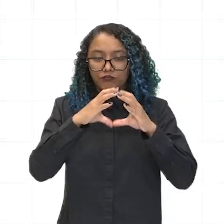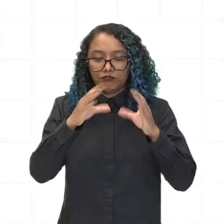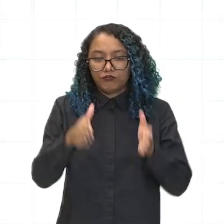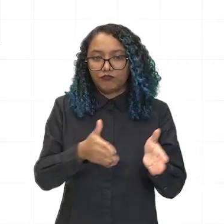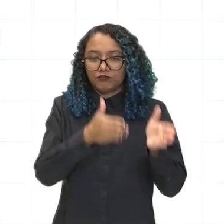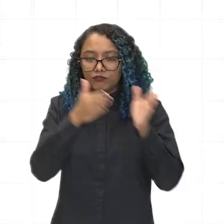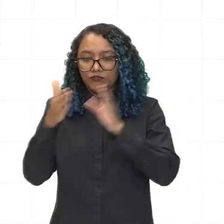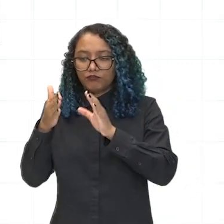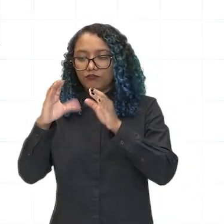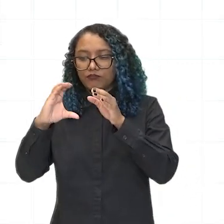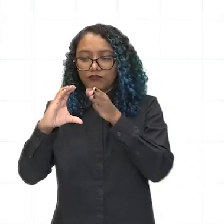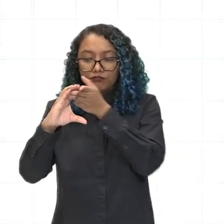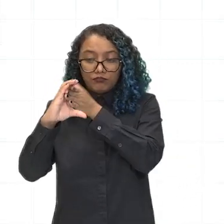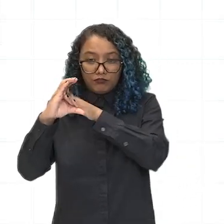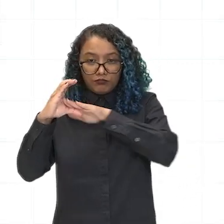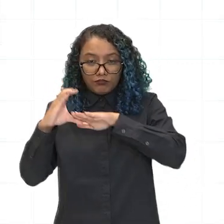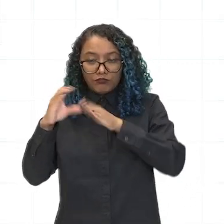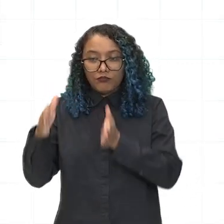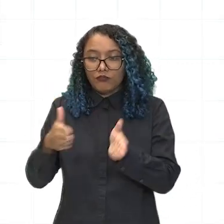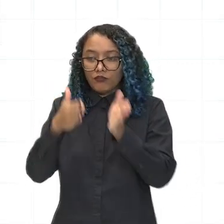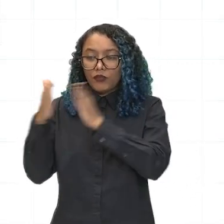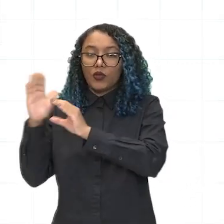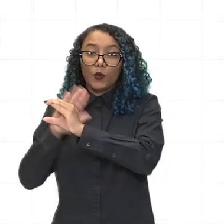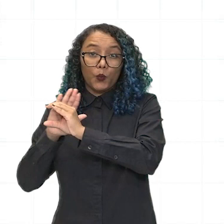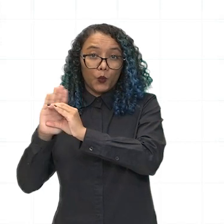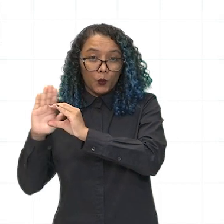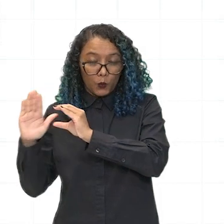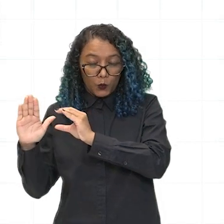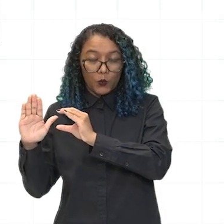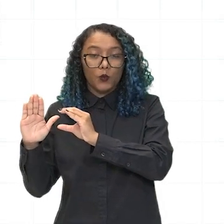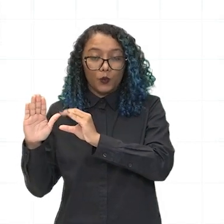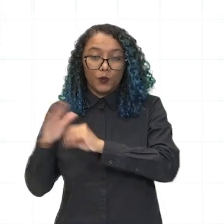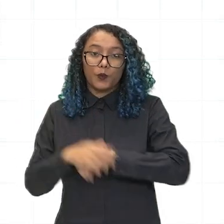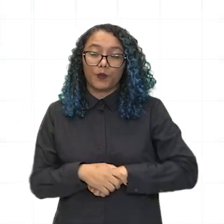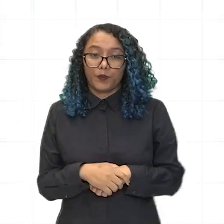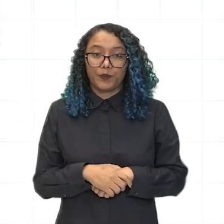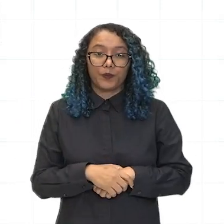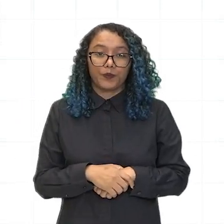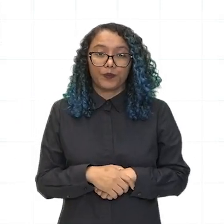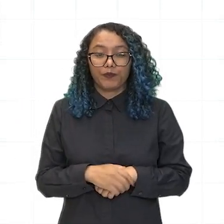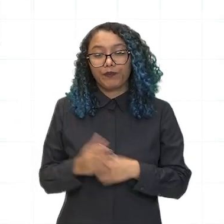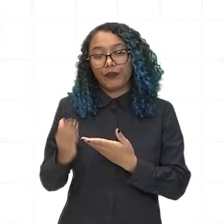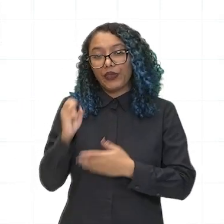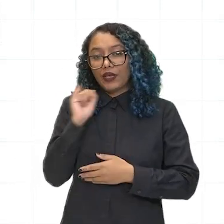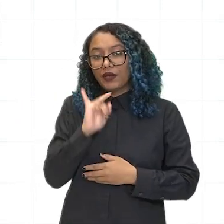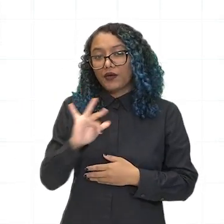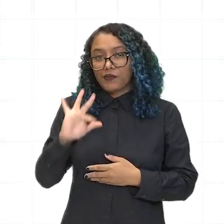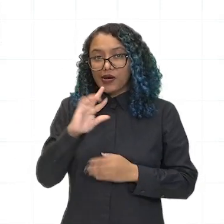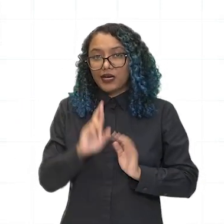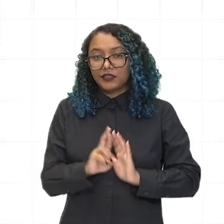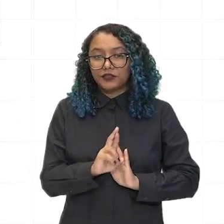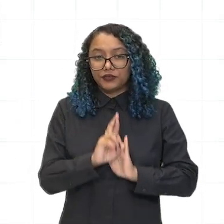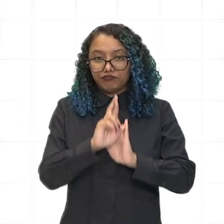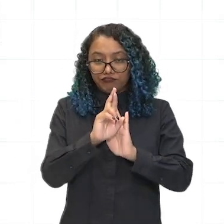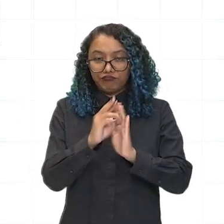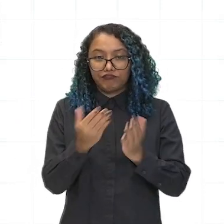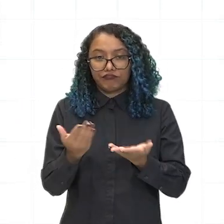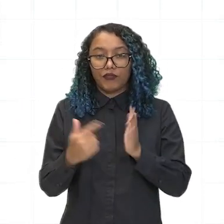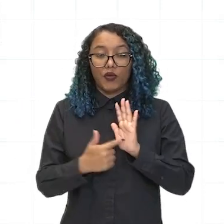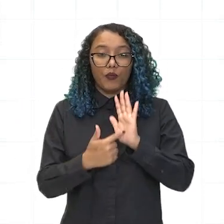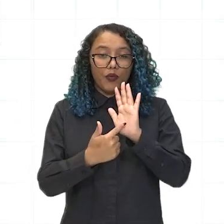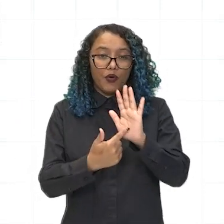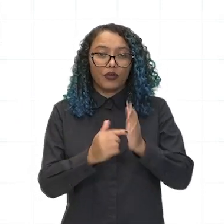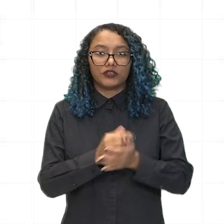a lua minguante e a lua nova. Nós temos aí uma imagem ilustrativa